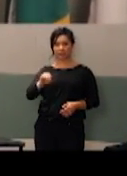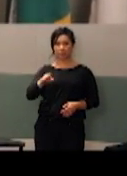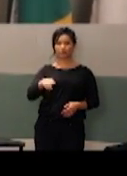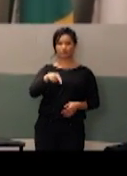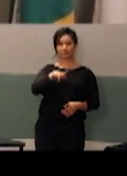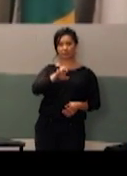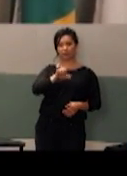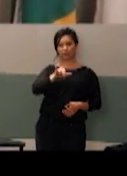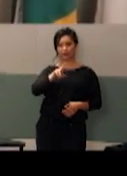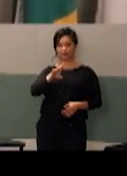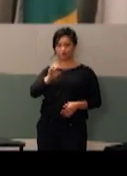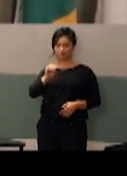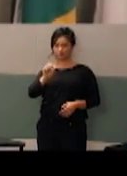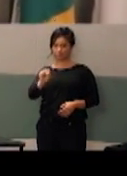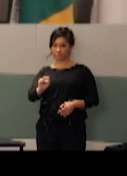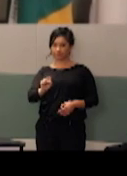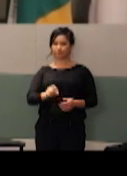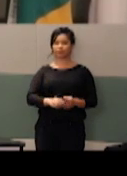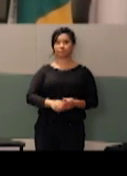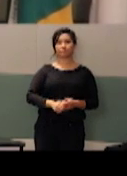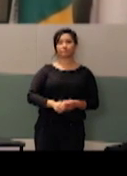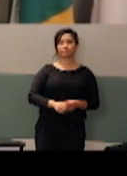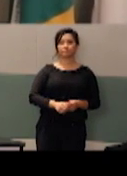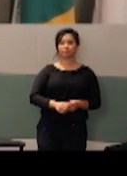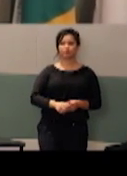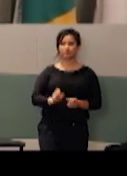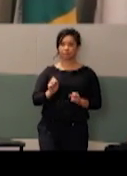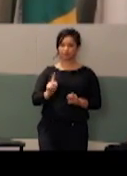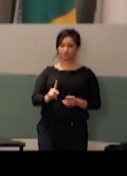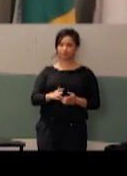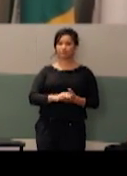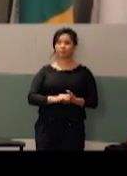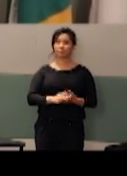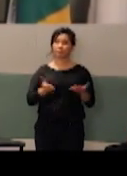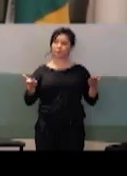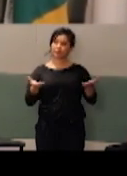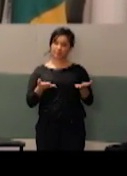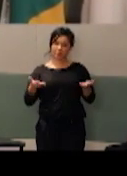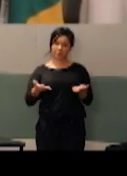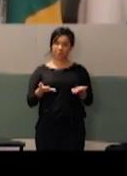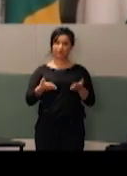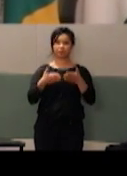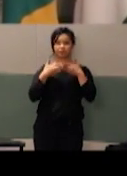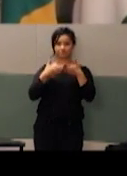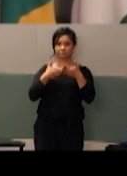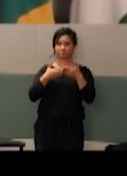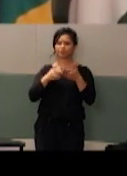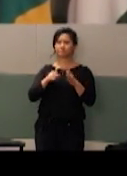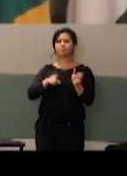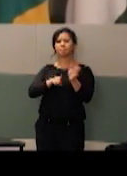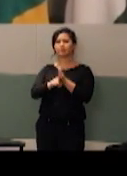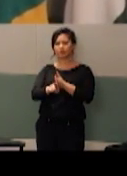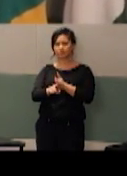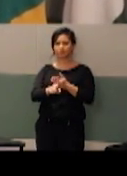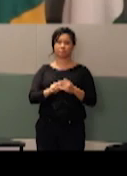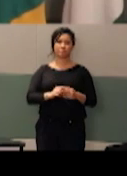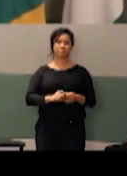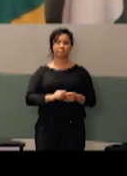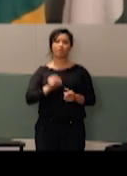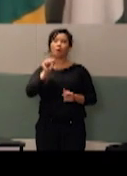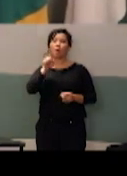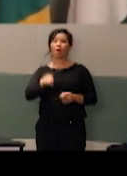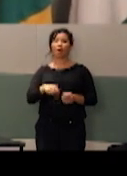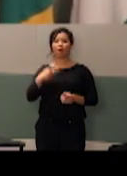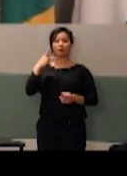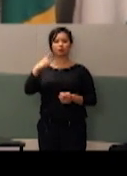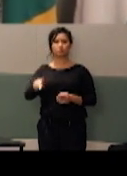Vamos lá. Candidato, por favor. Sobre desenvolvimento econômico. Qual a proposta do